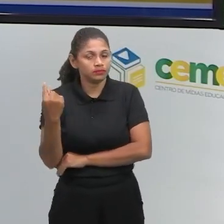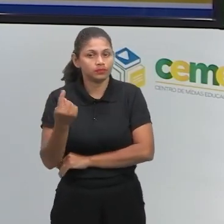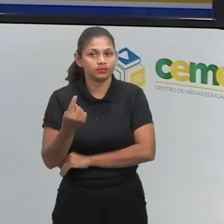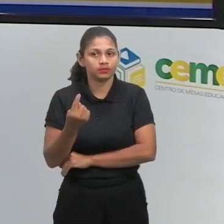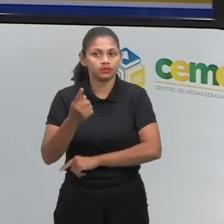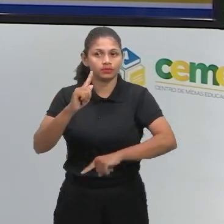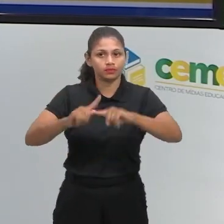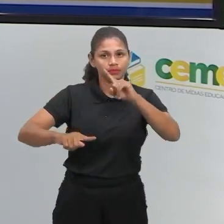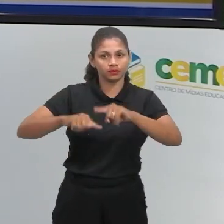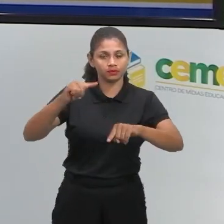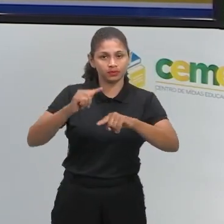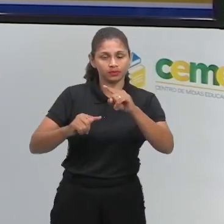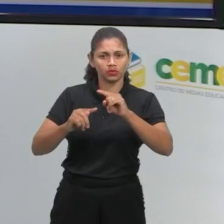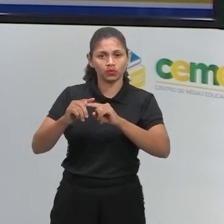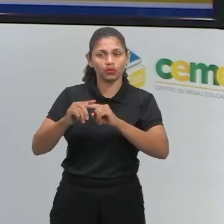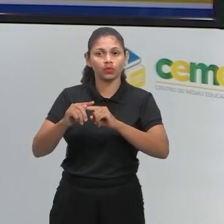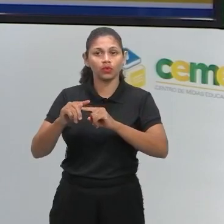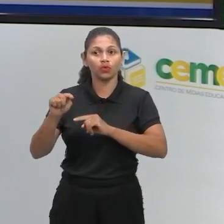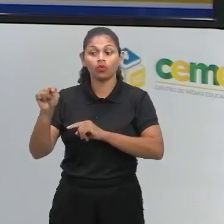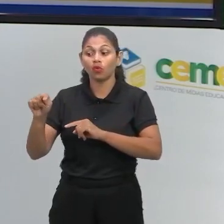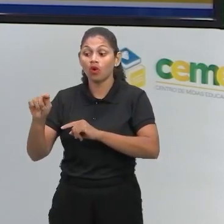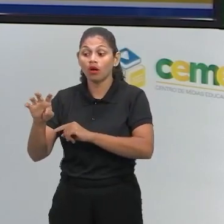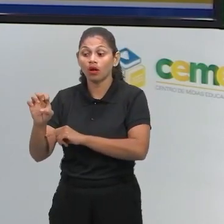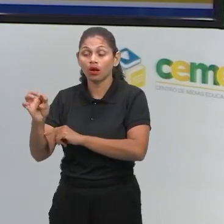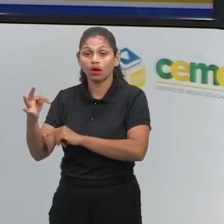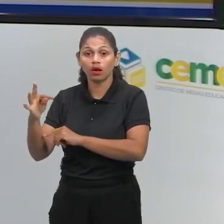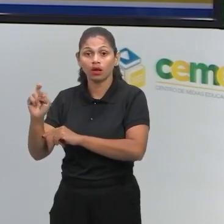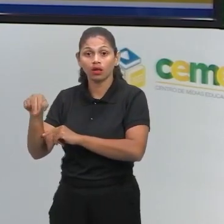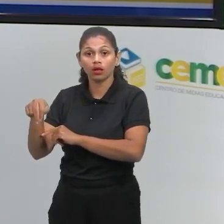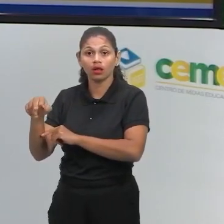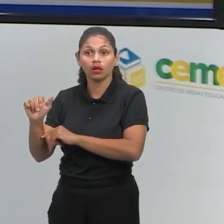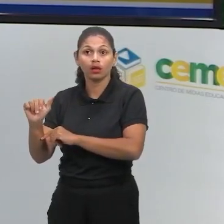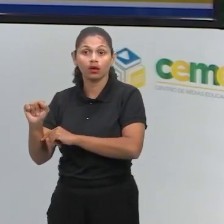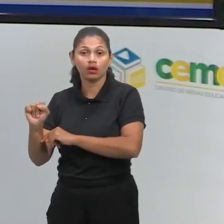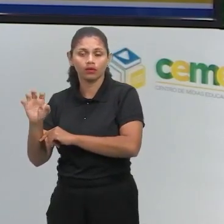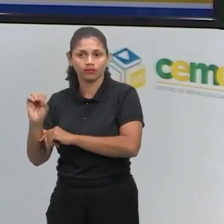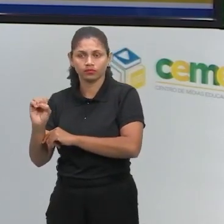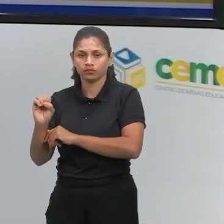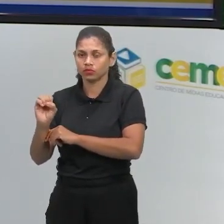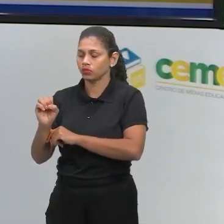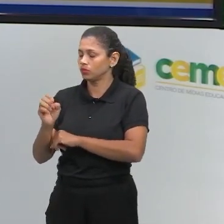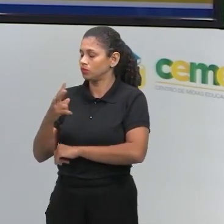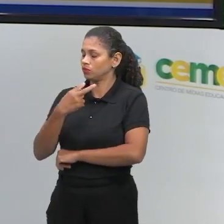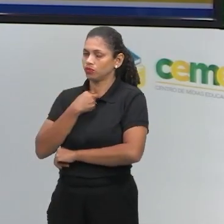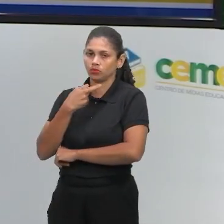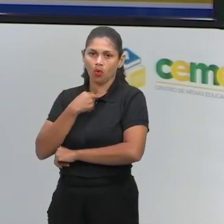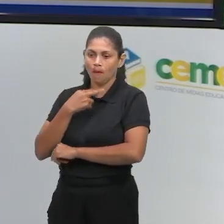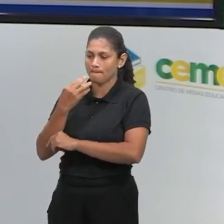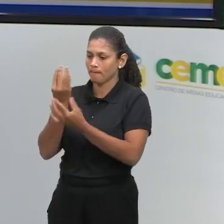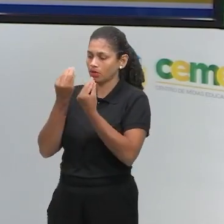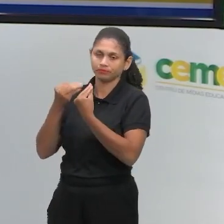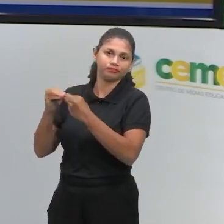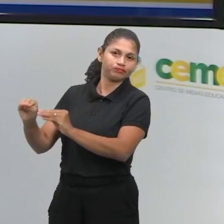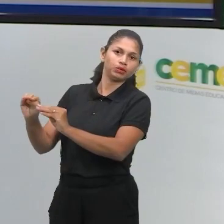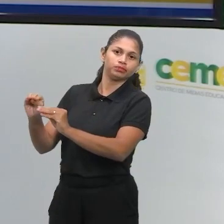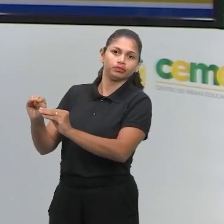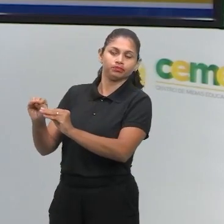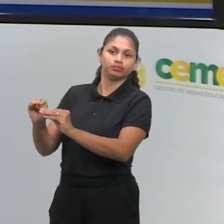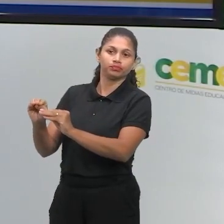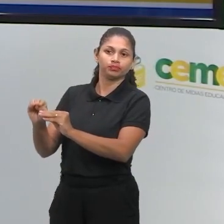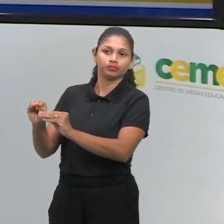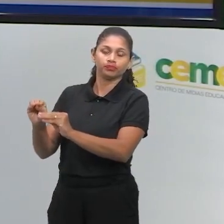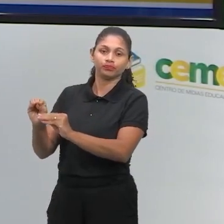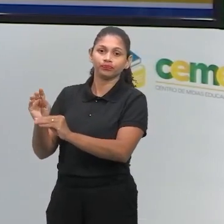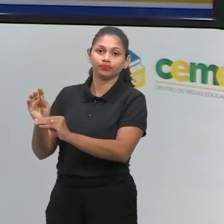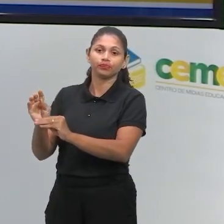slide, né? São corpos que as dimensões elas não podem ser desprezadas. Na física, acaba sendo aquilo que a gente estuda mais. Então, por exemplo, uma